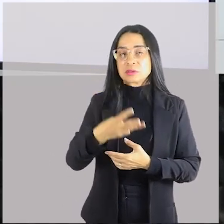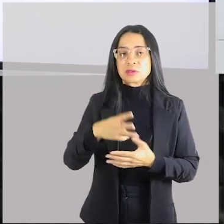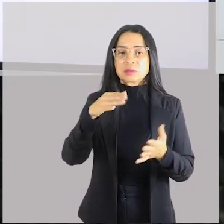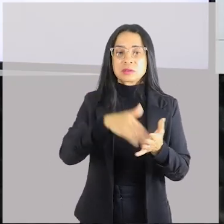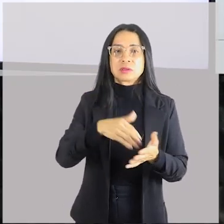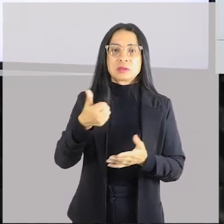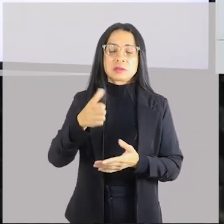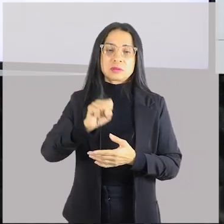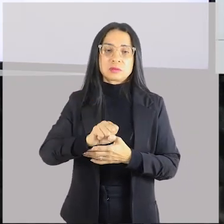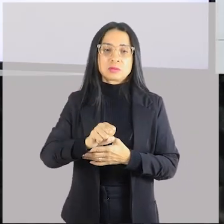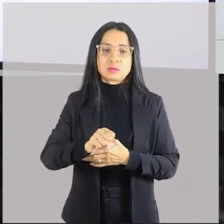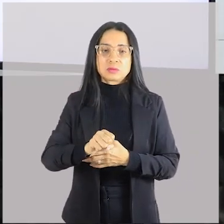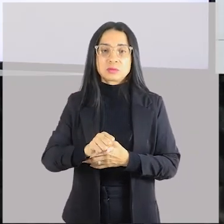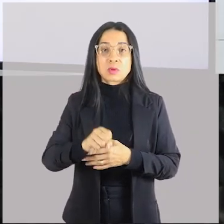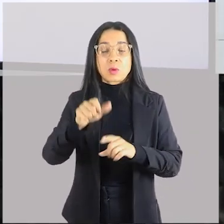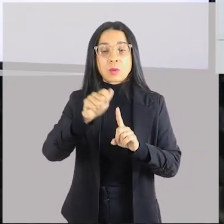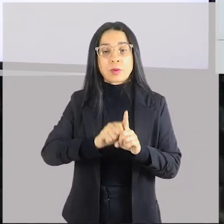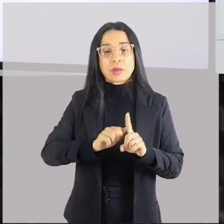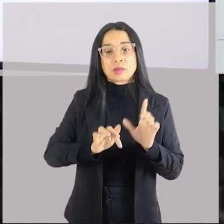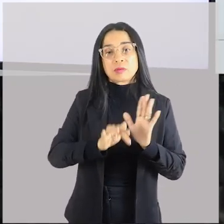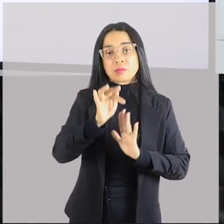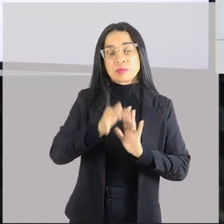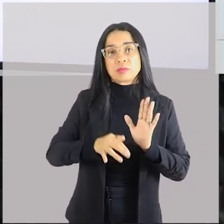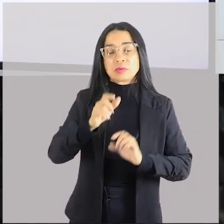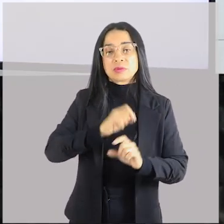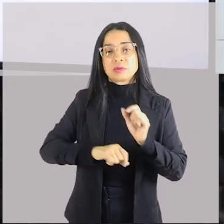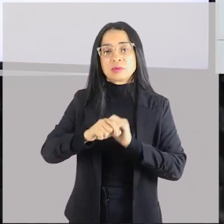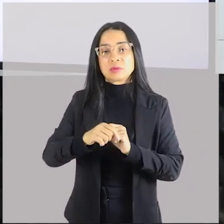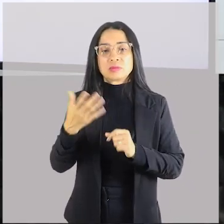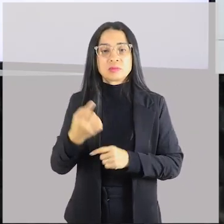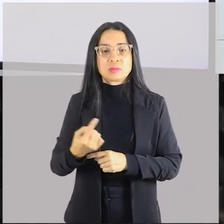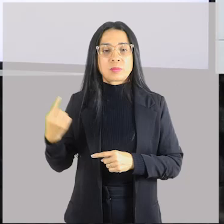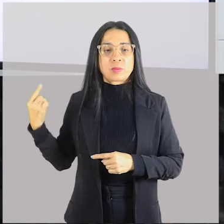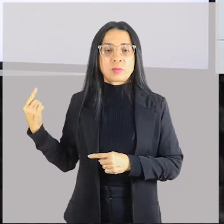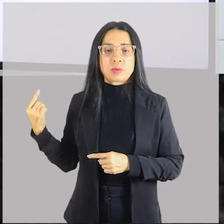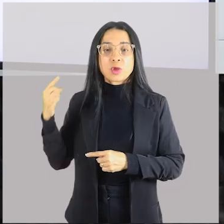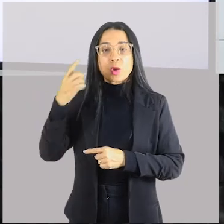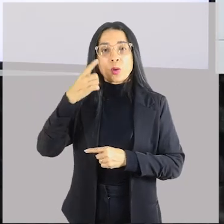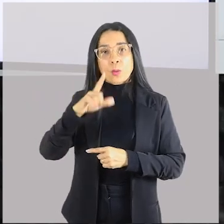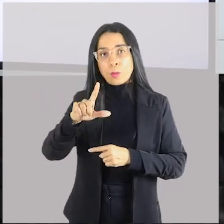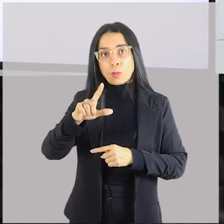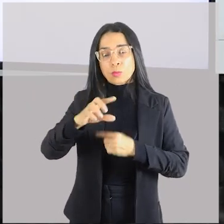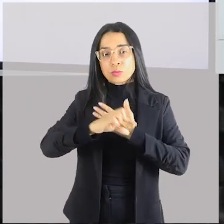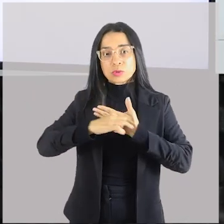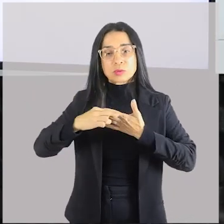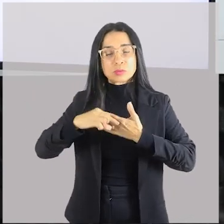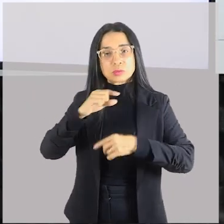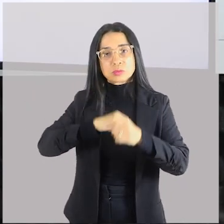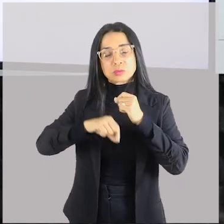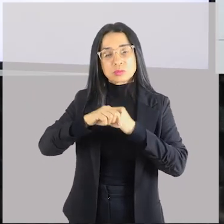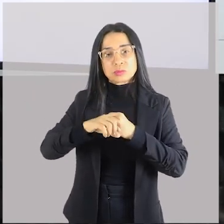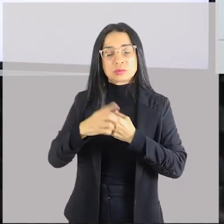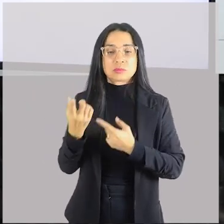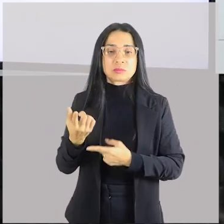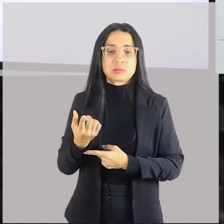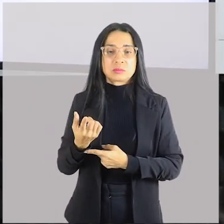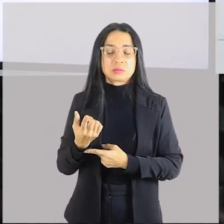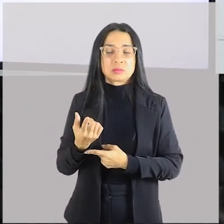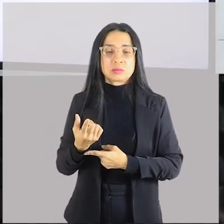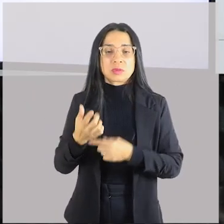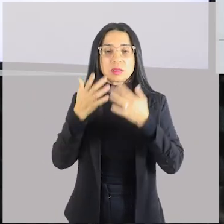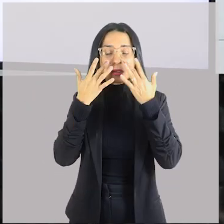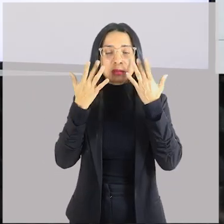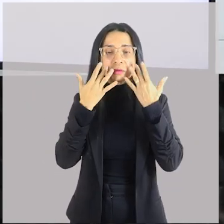1922 ela o cegal mas o osval de Andrade Mário de Andrade de Cavalcante e outros